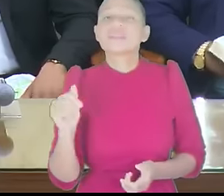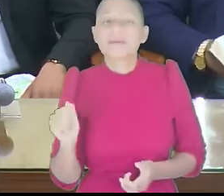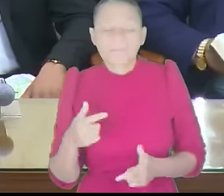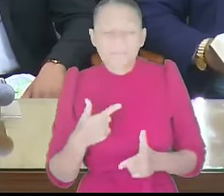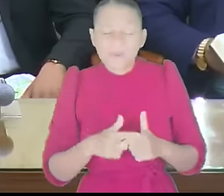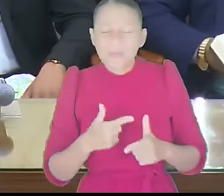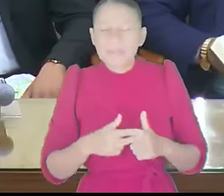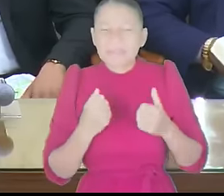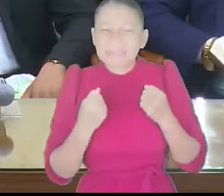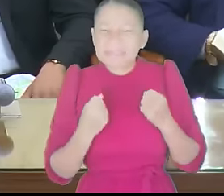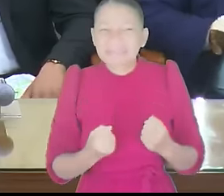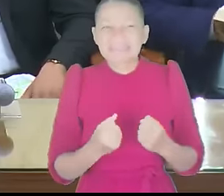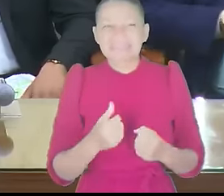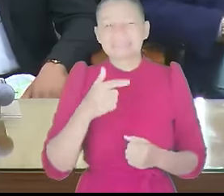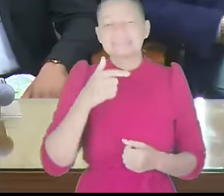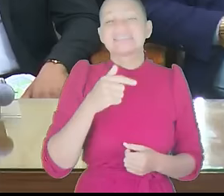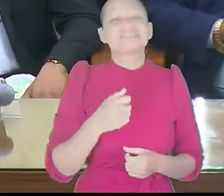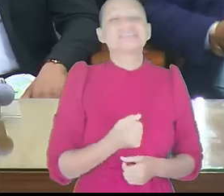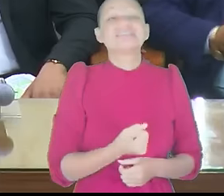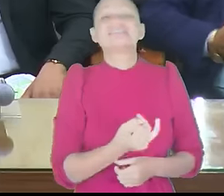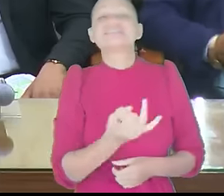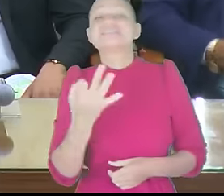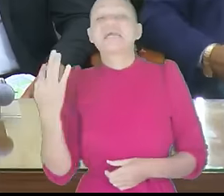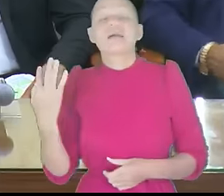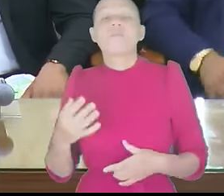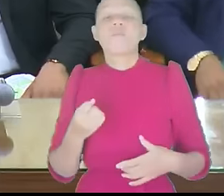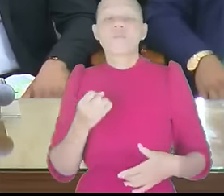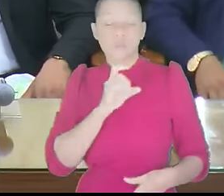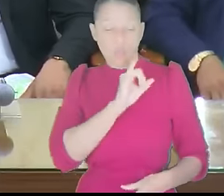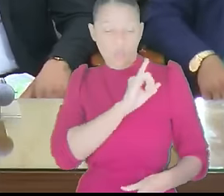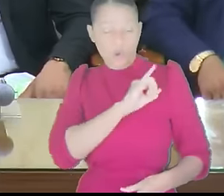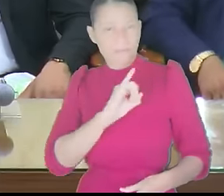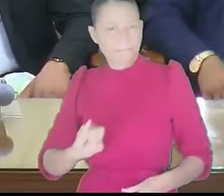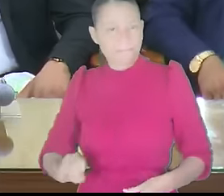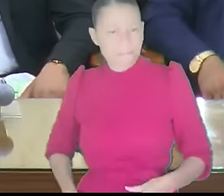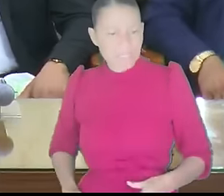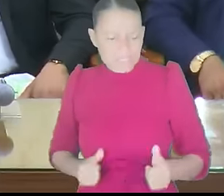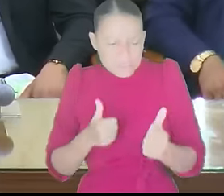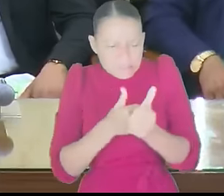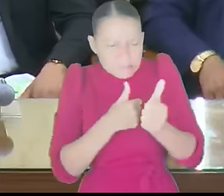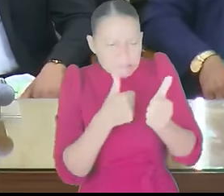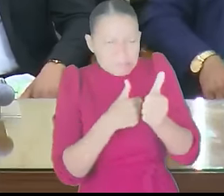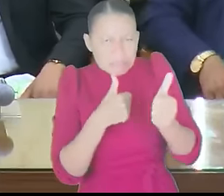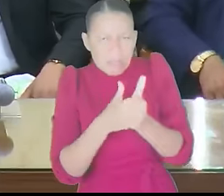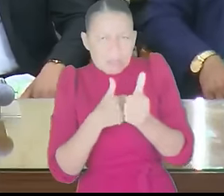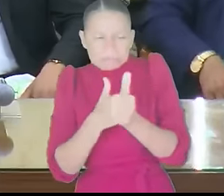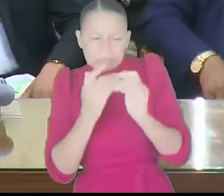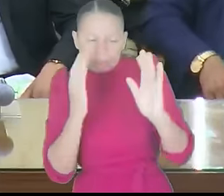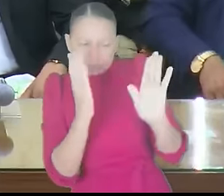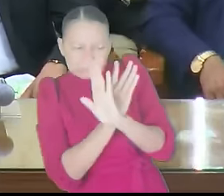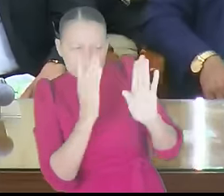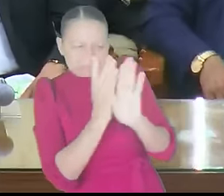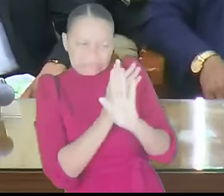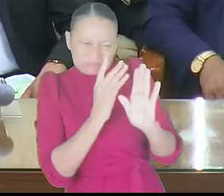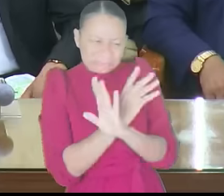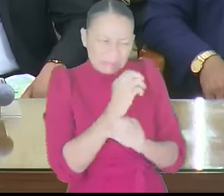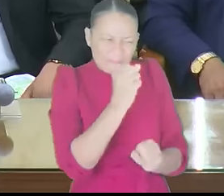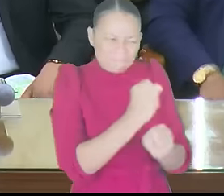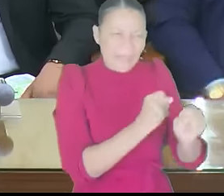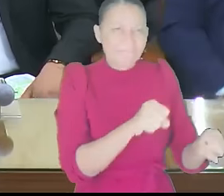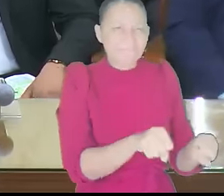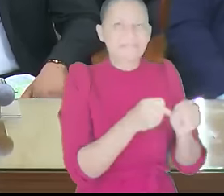dias? Sabe quantos imperadores romanos perseguiram a igreja em perseguições gerais?